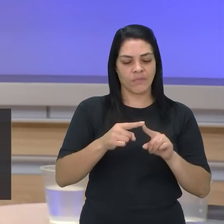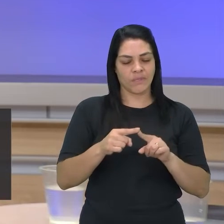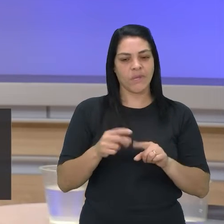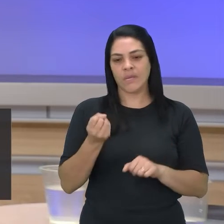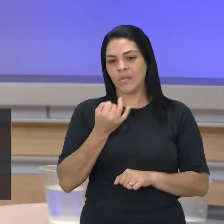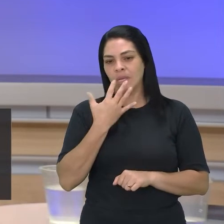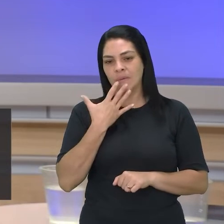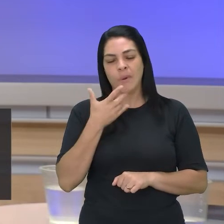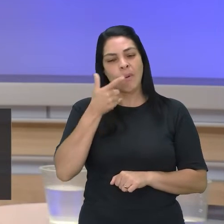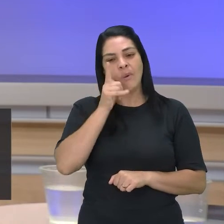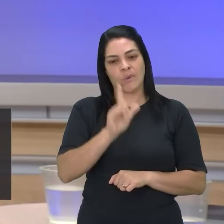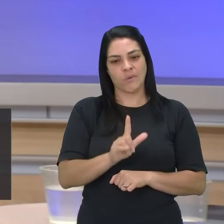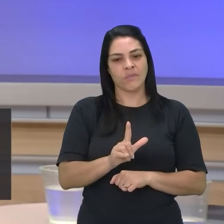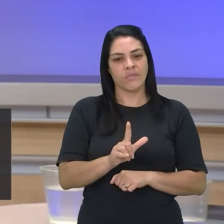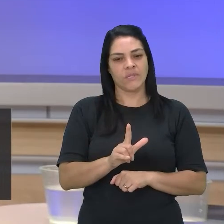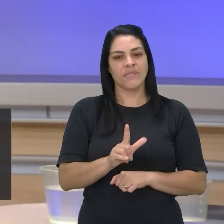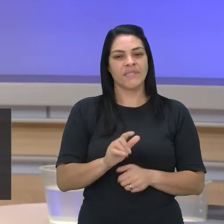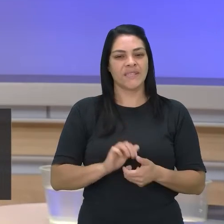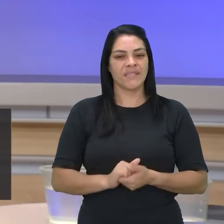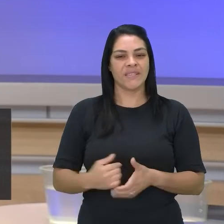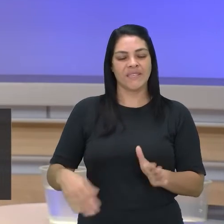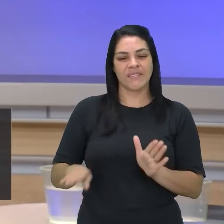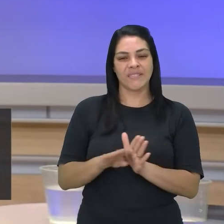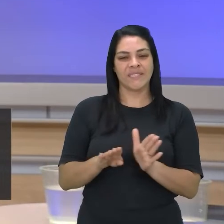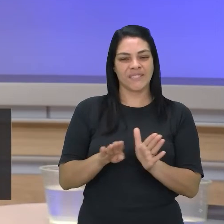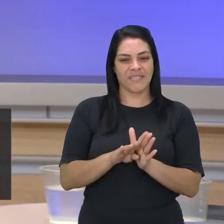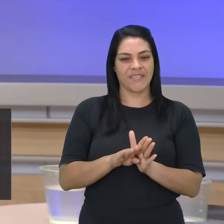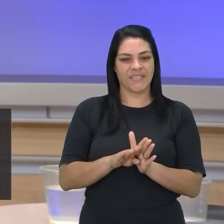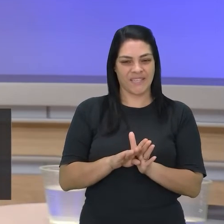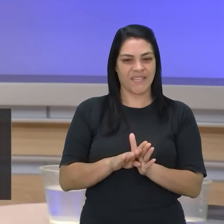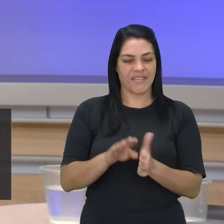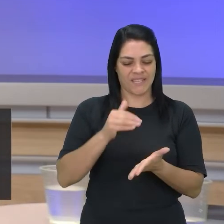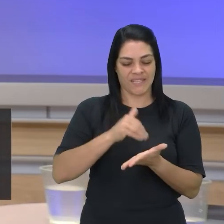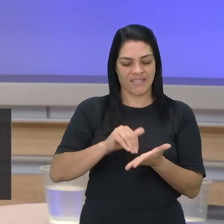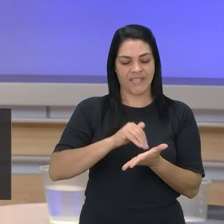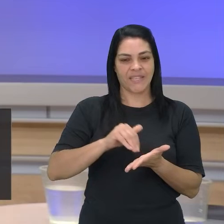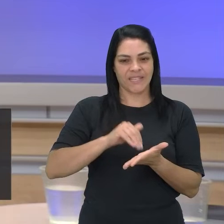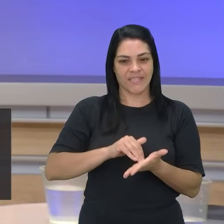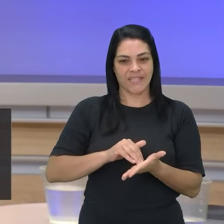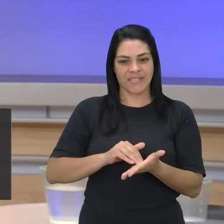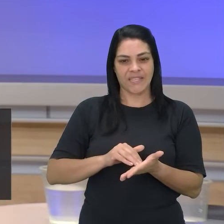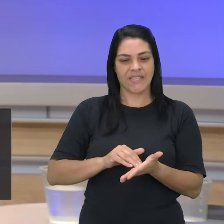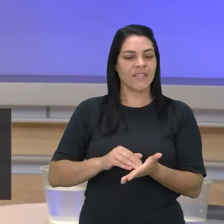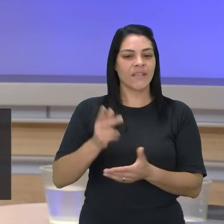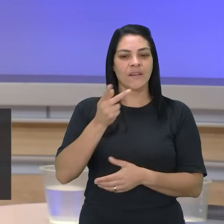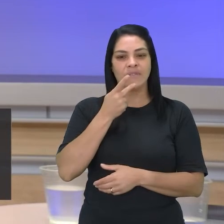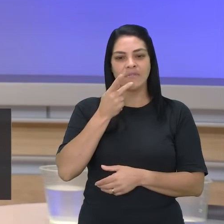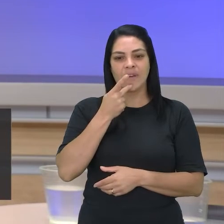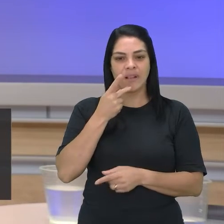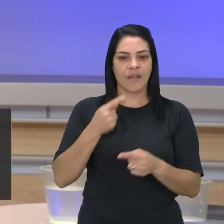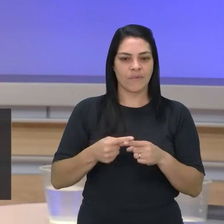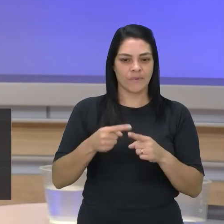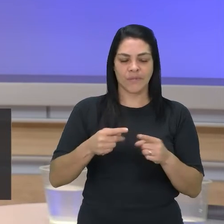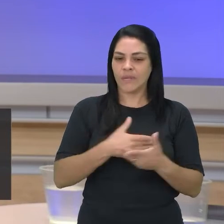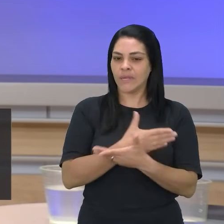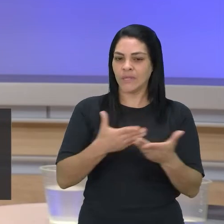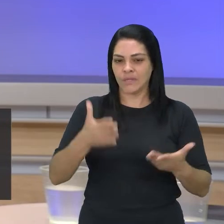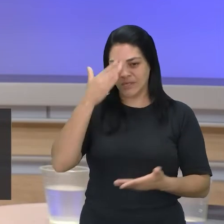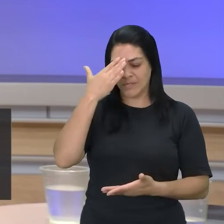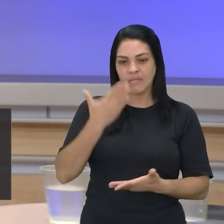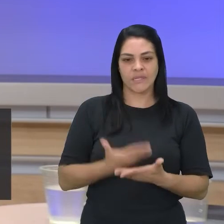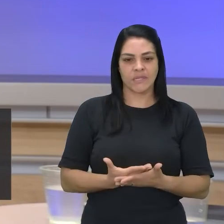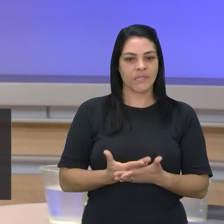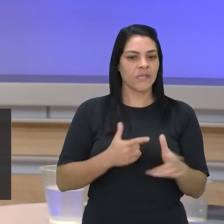poder vir ao poder público, né, vir às secretarias falar, porque a gente acredita que é um trabalho que pode